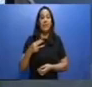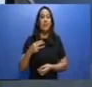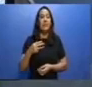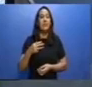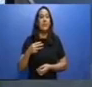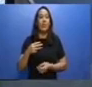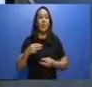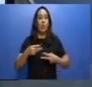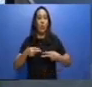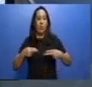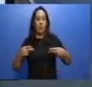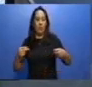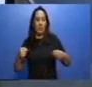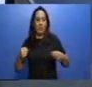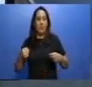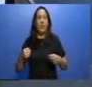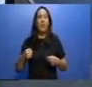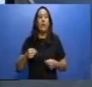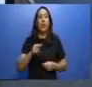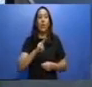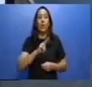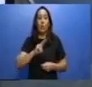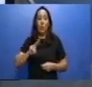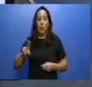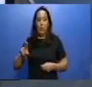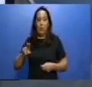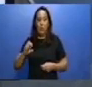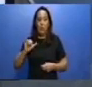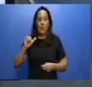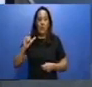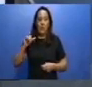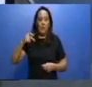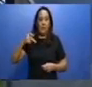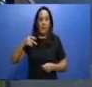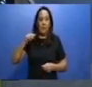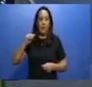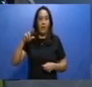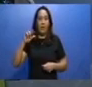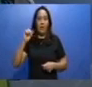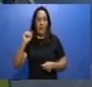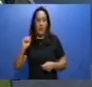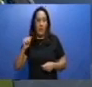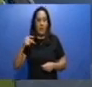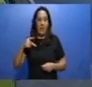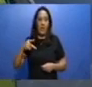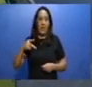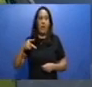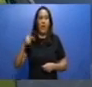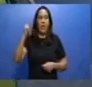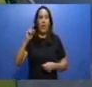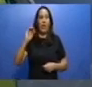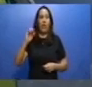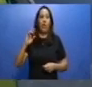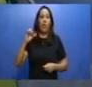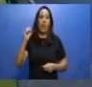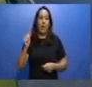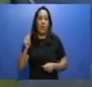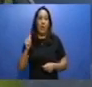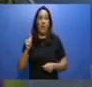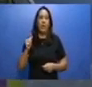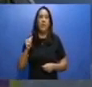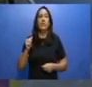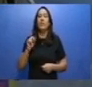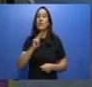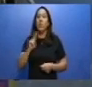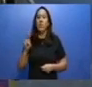figuras geométricas: o Iparacorá, o Iparajachá e o Iparaixi.